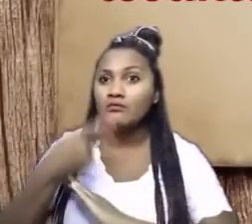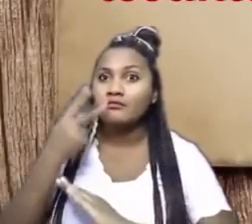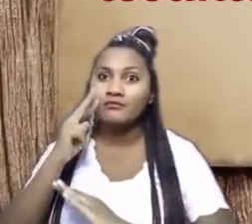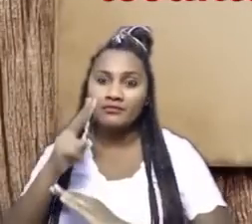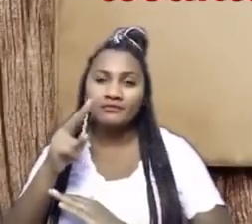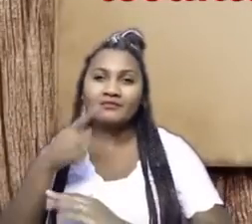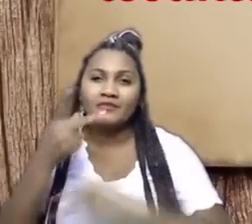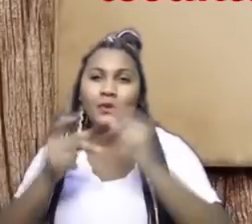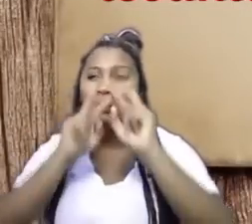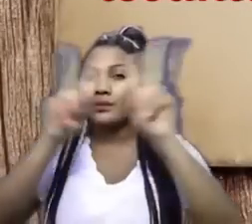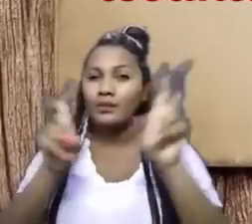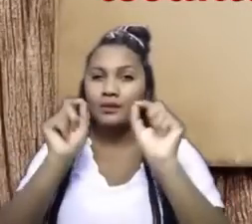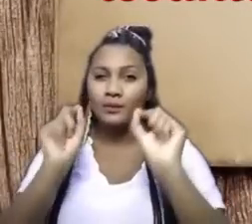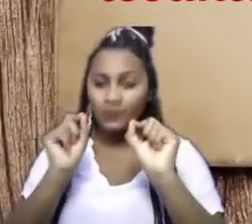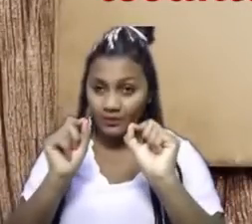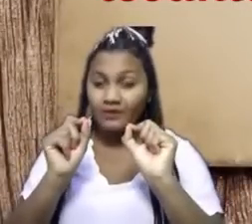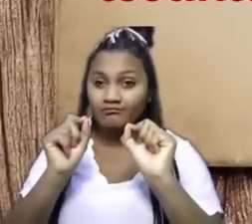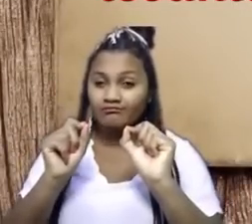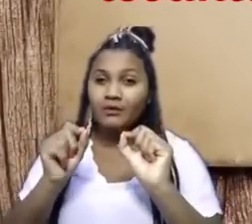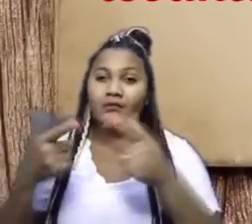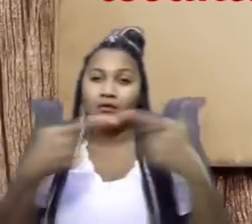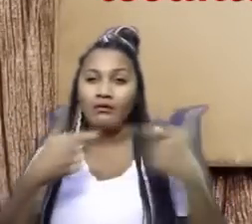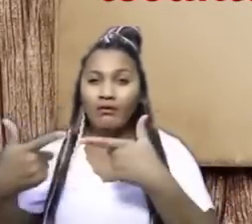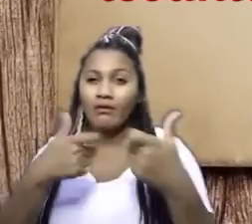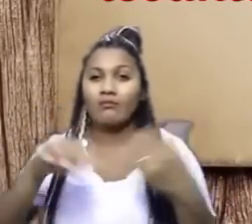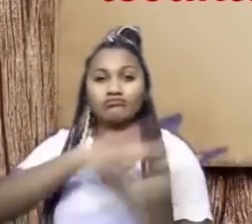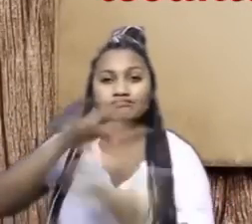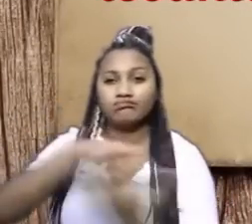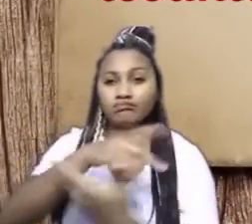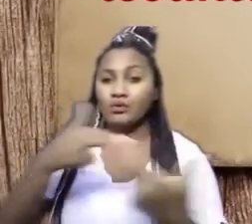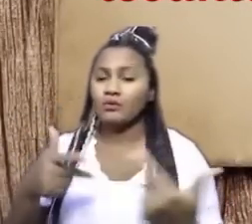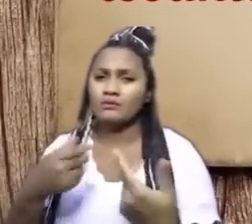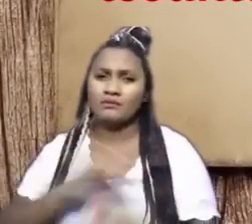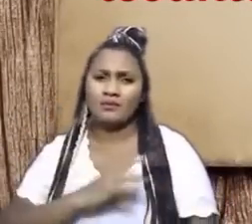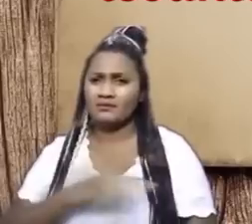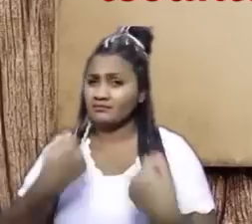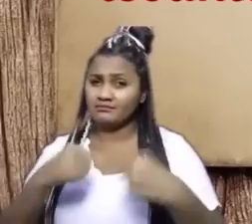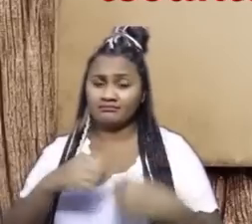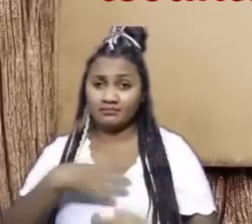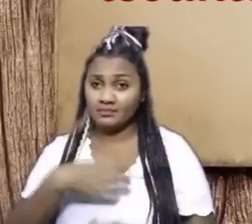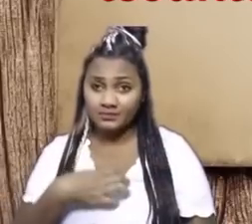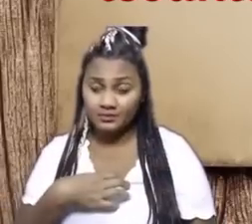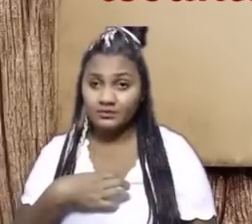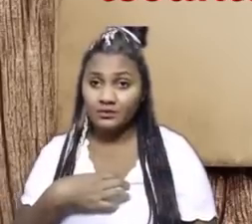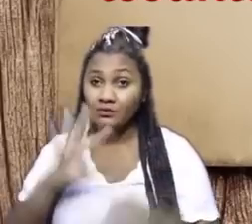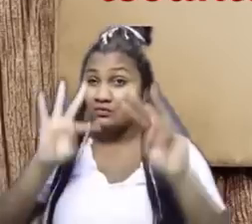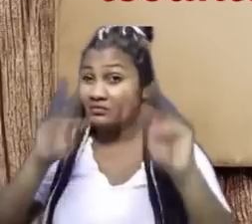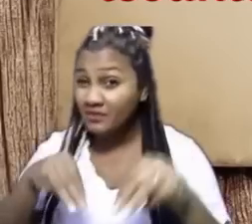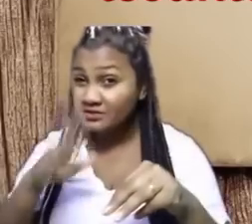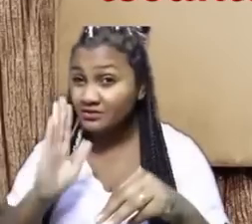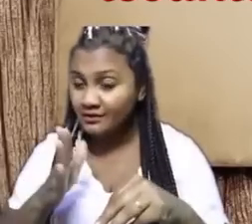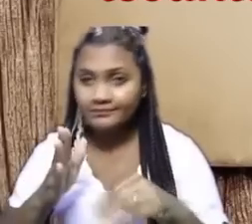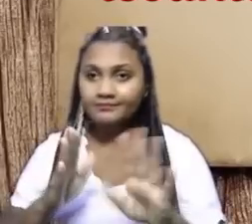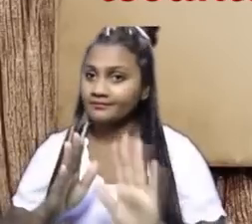guerras e rebeliões, não tenham medo. É necessário que primeiro aconteçam essas coisas, mas o fim não virá imediatamente. Então